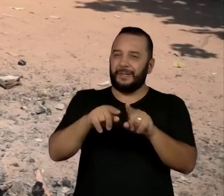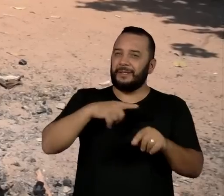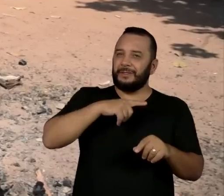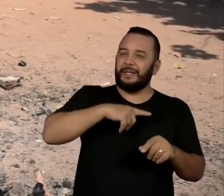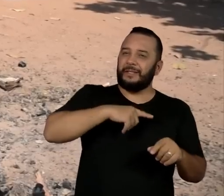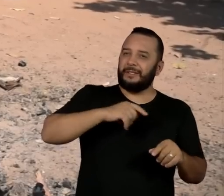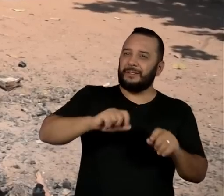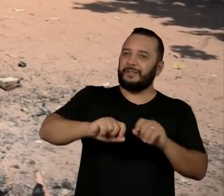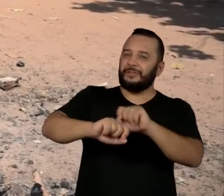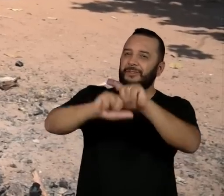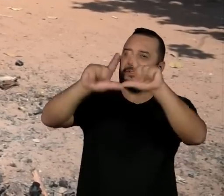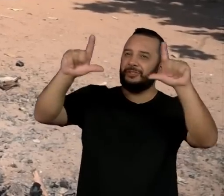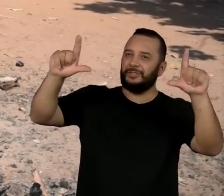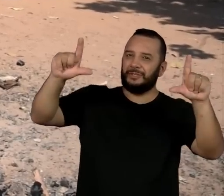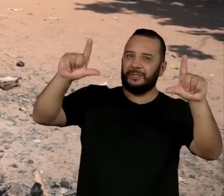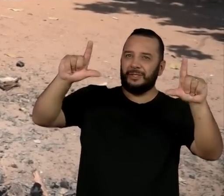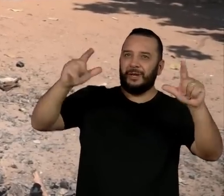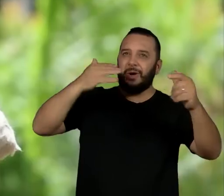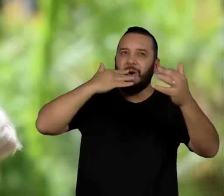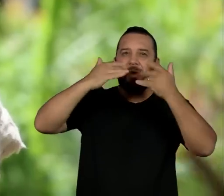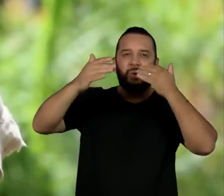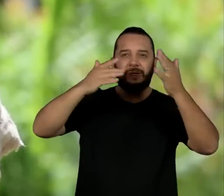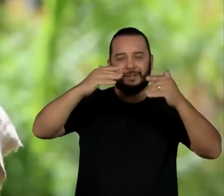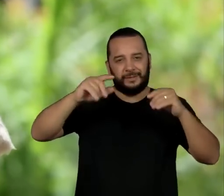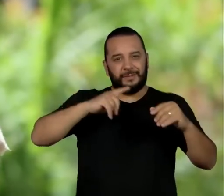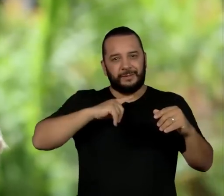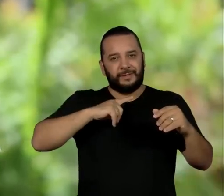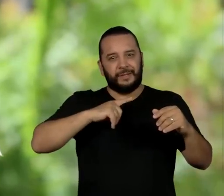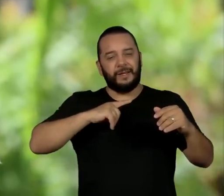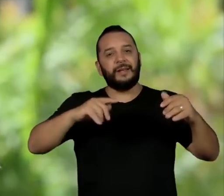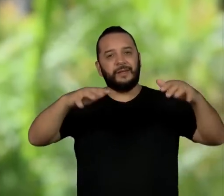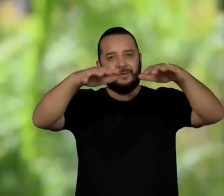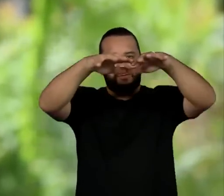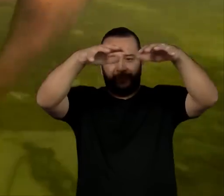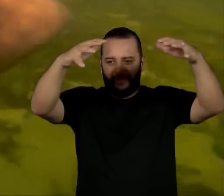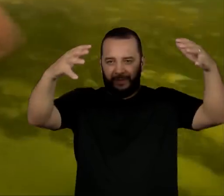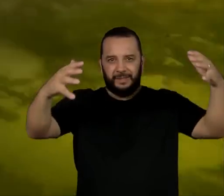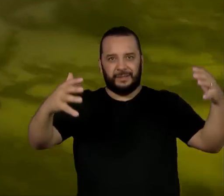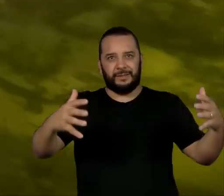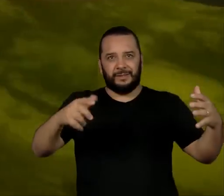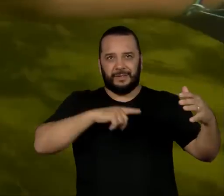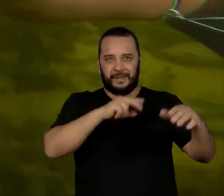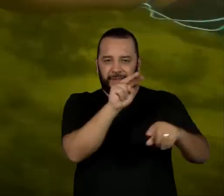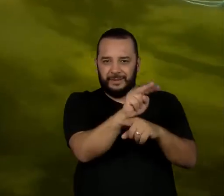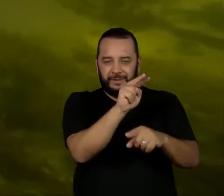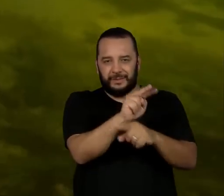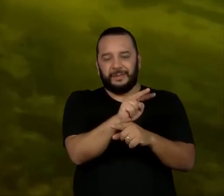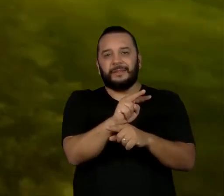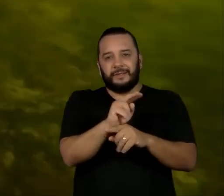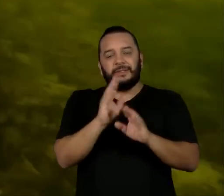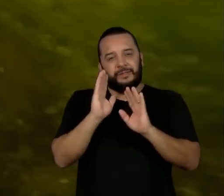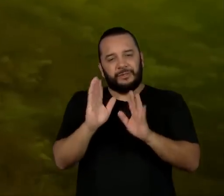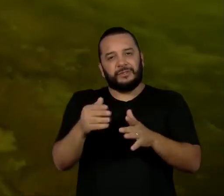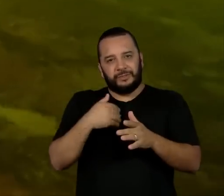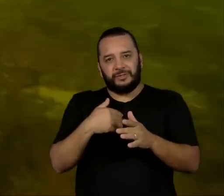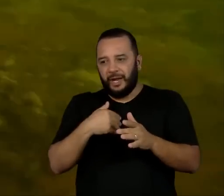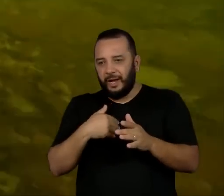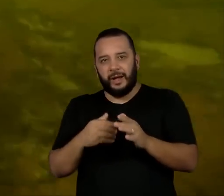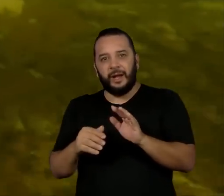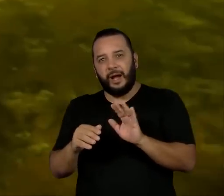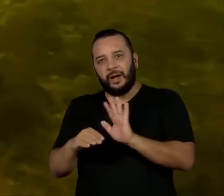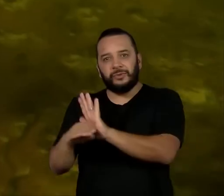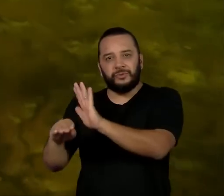27 deles fazendo poesia com luz e sombra debaixo do dossel da Amazônia. A primeira vez que eu tive contato com o